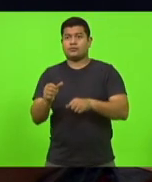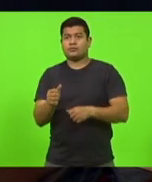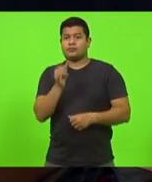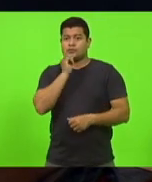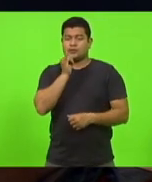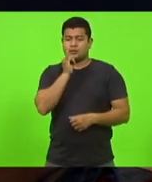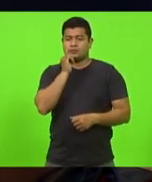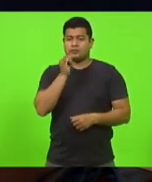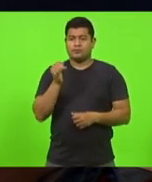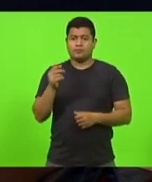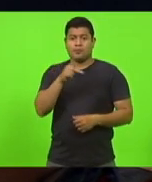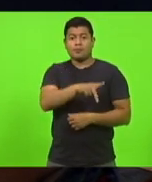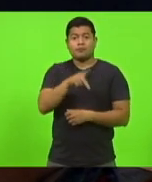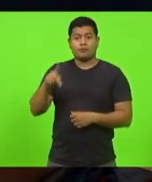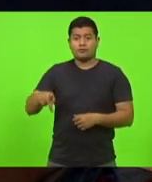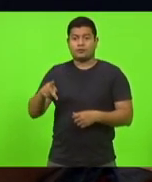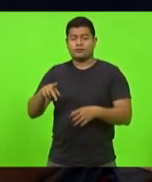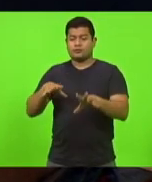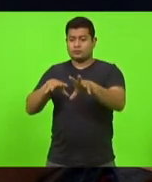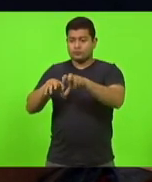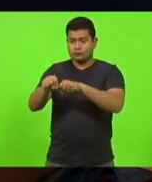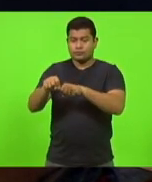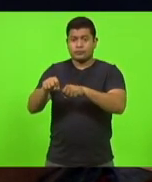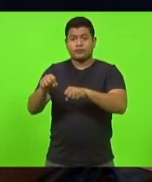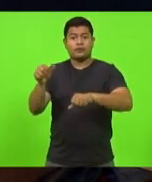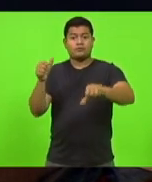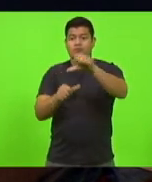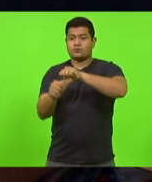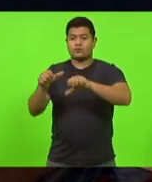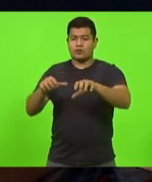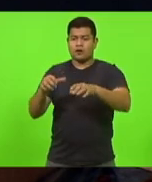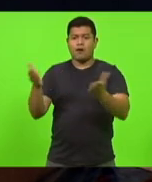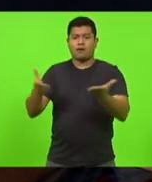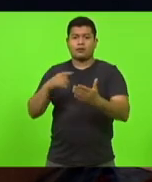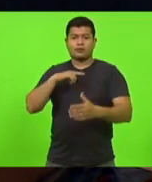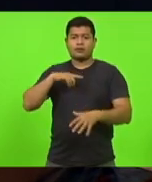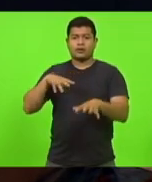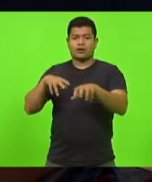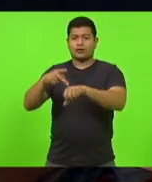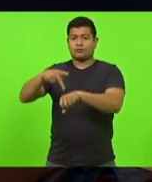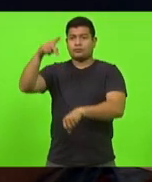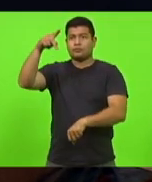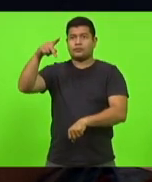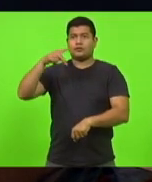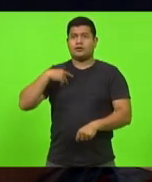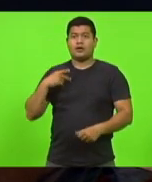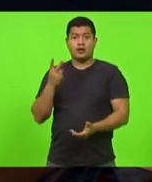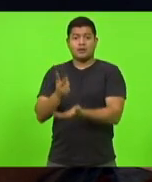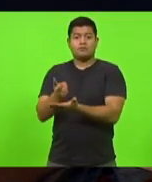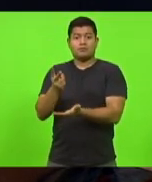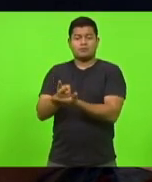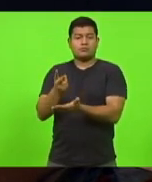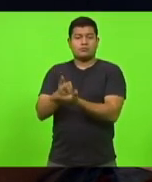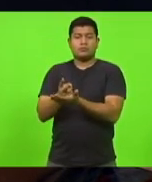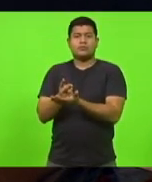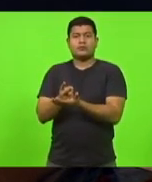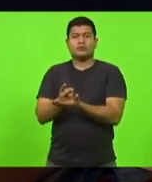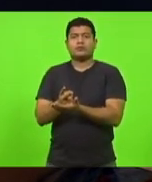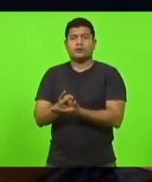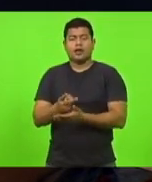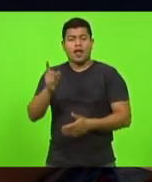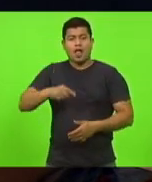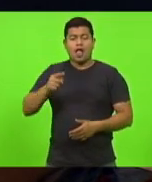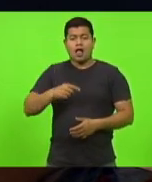subir da graduação para a especialização, ele mantém a letra que ele está naquele momento, que era uma